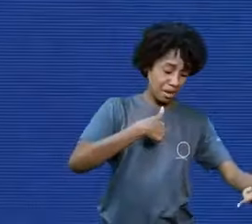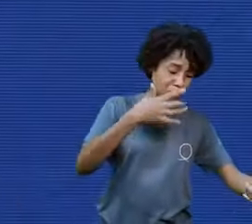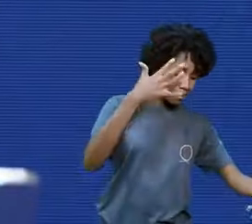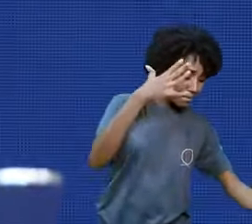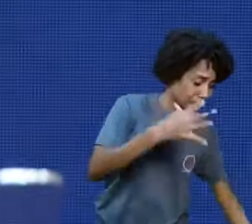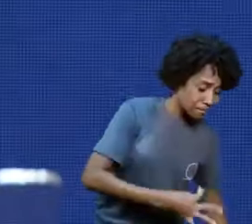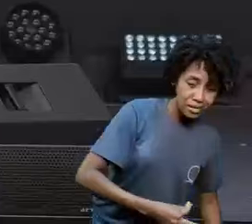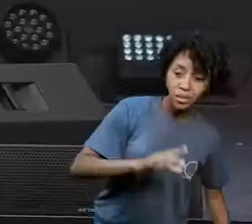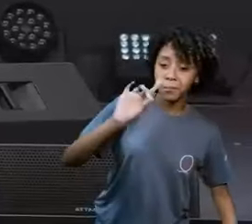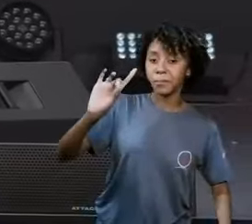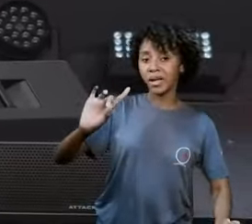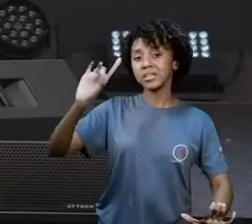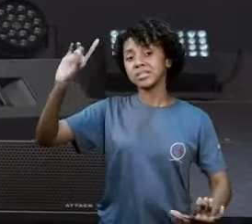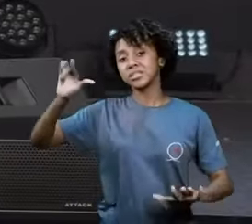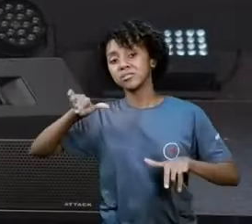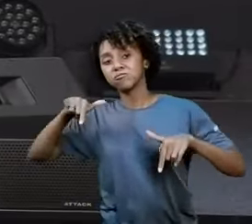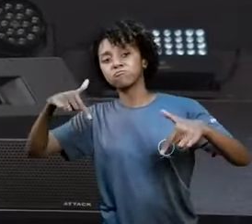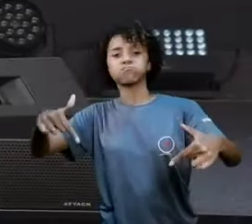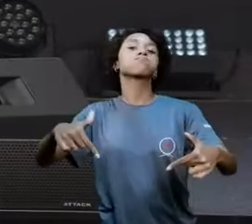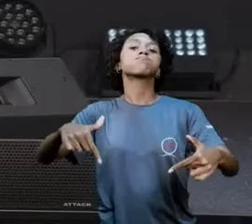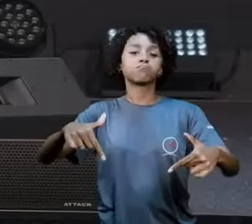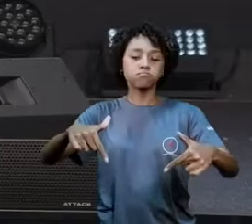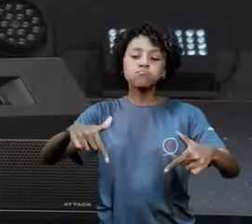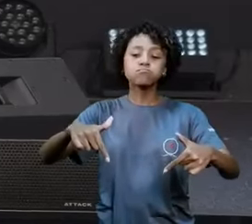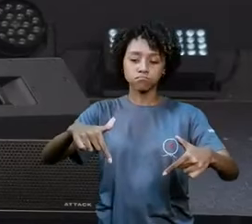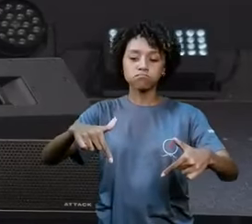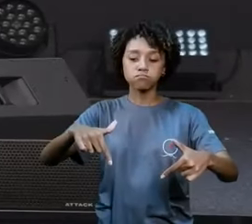entendendo mas Deus está